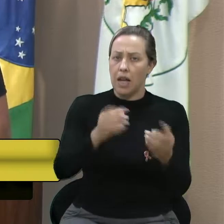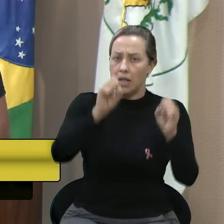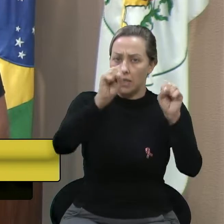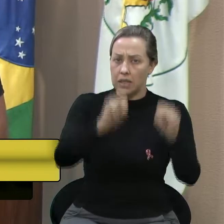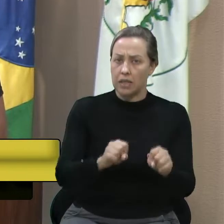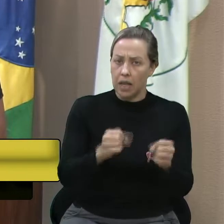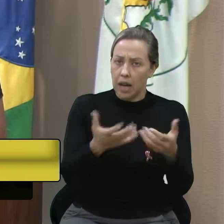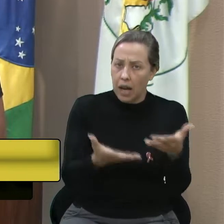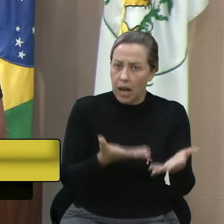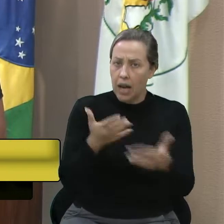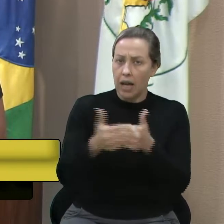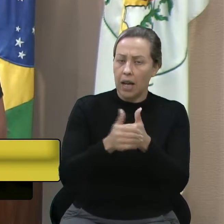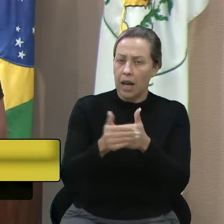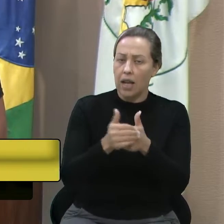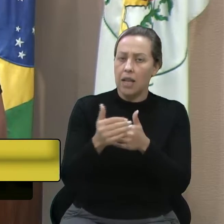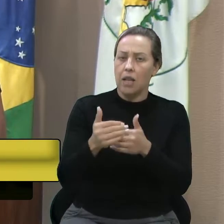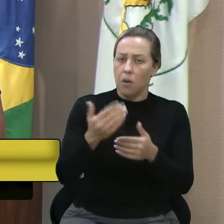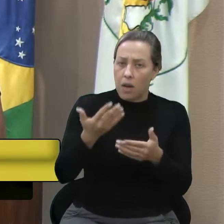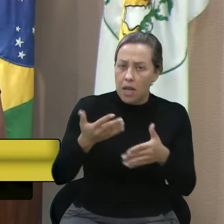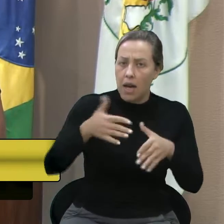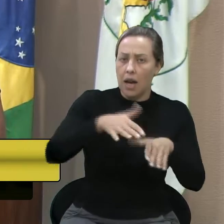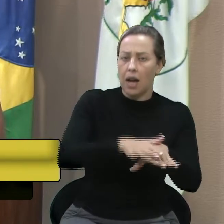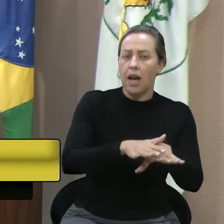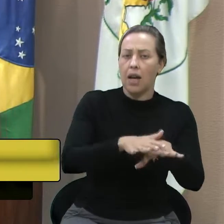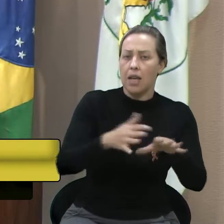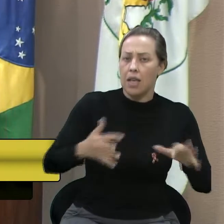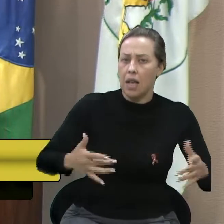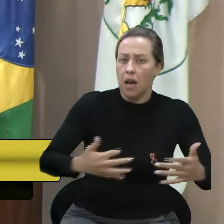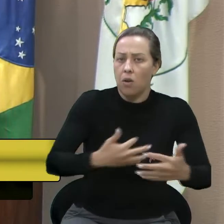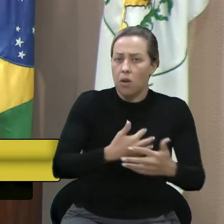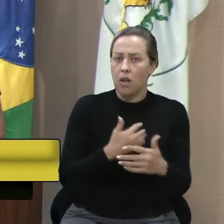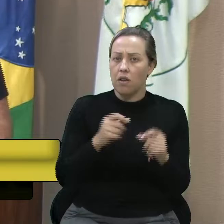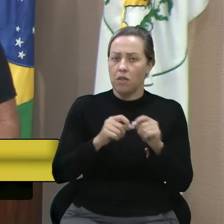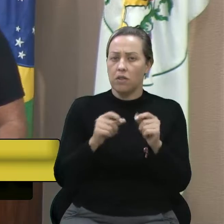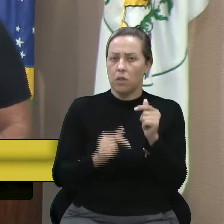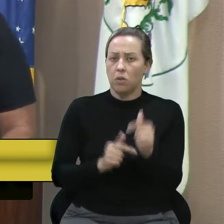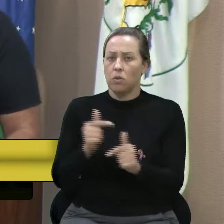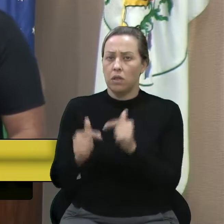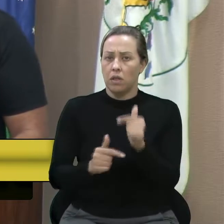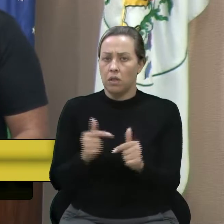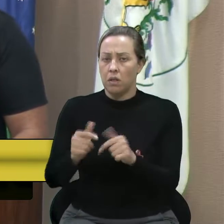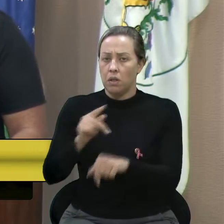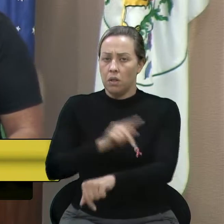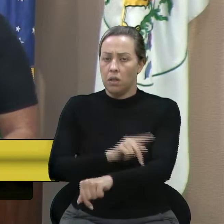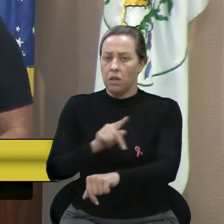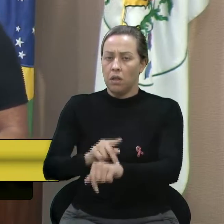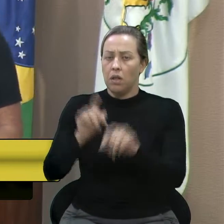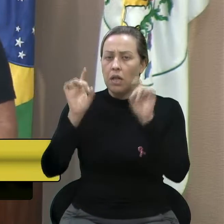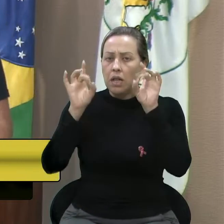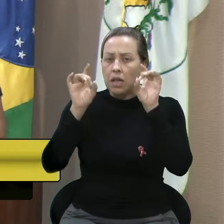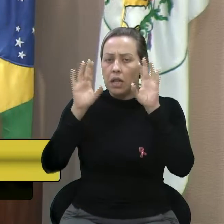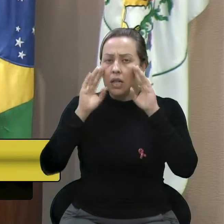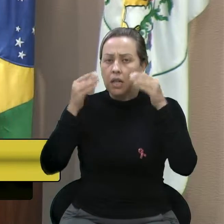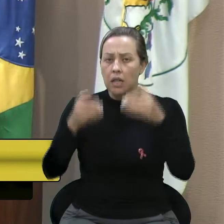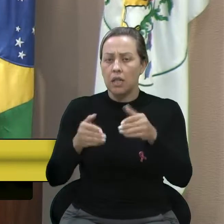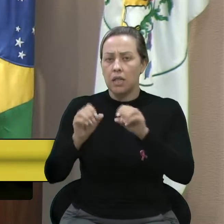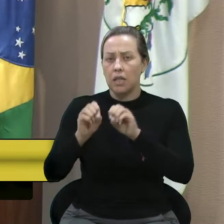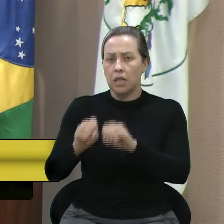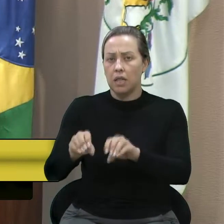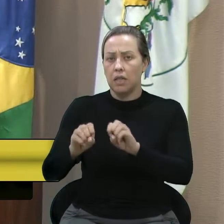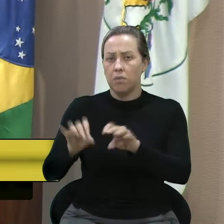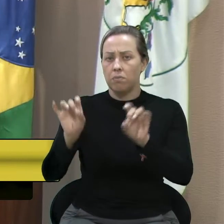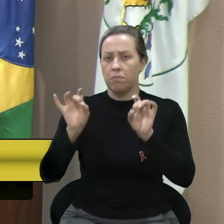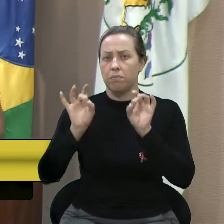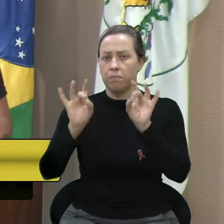de receber, de incluir, de acolher e de fazer o trabalho pedagógico específico na educação